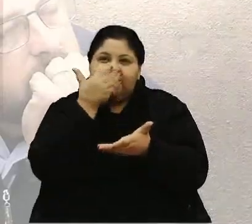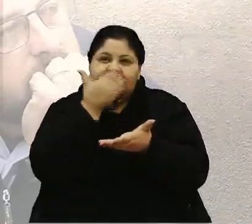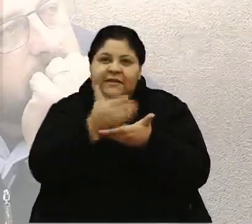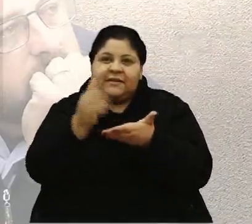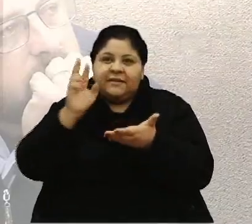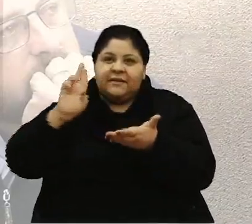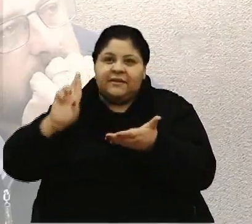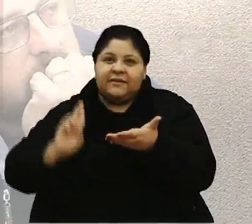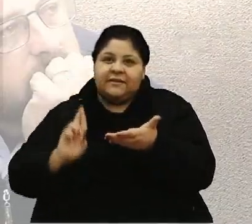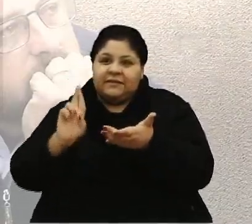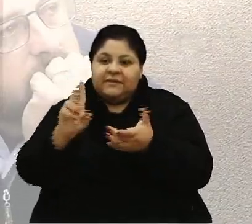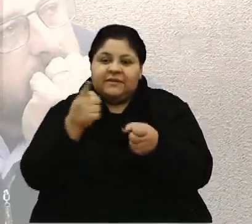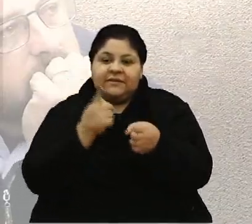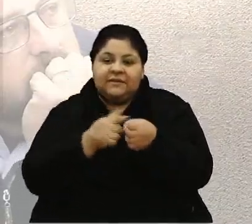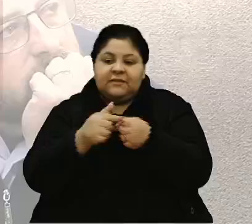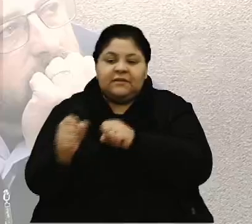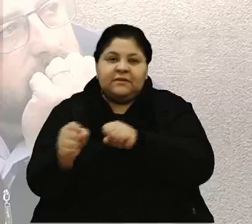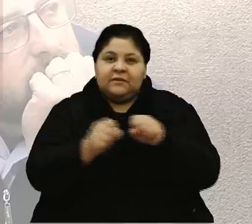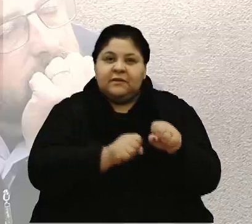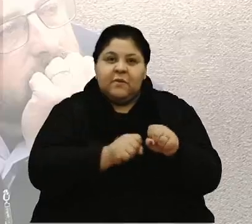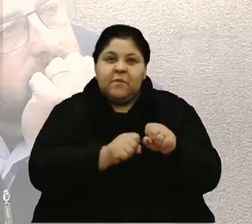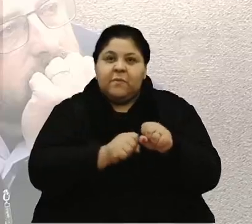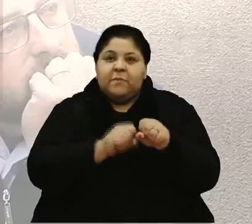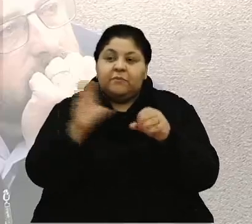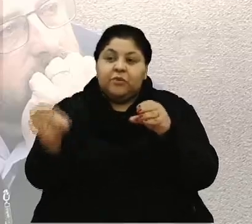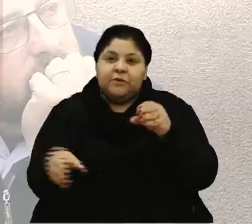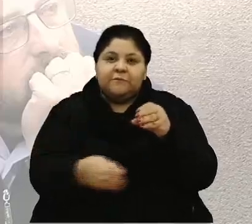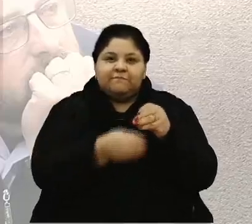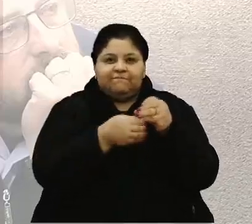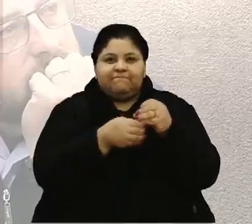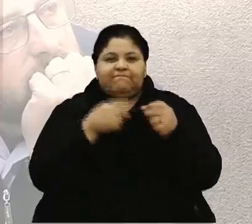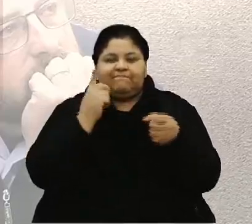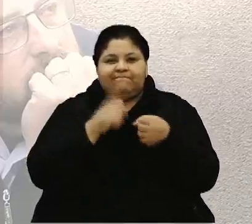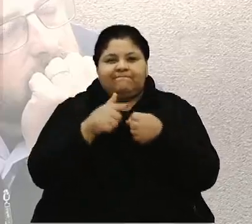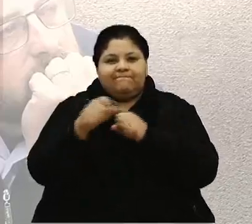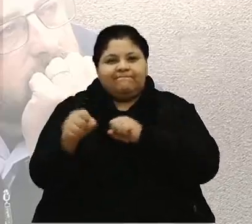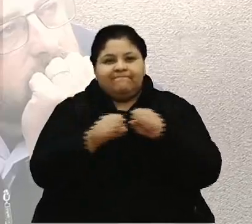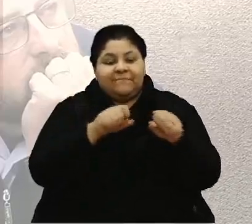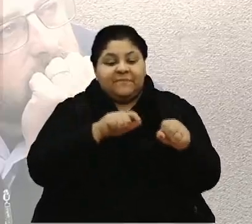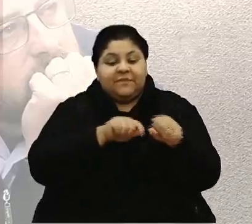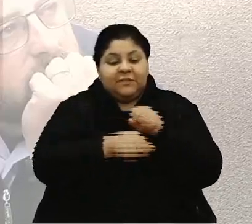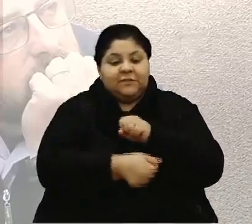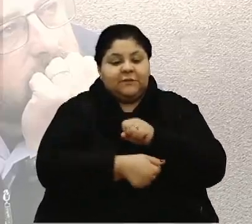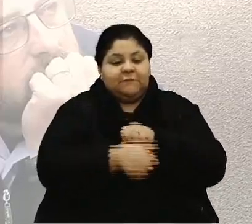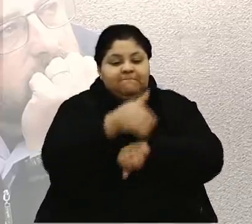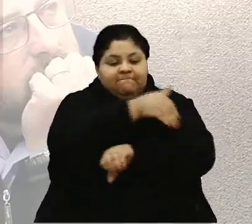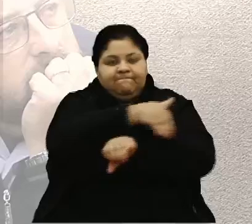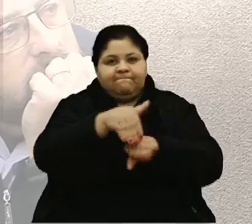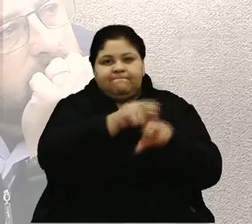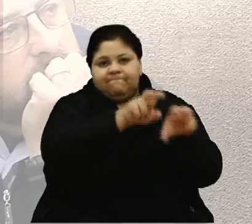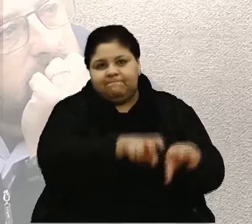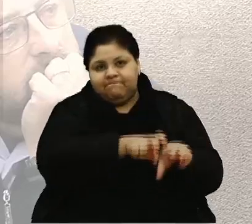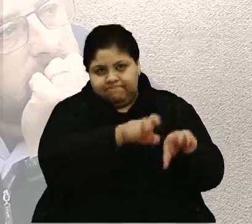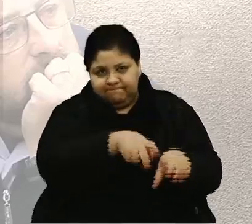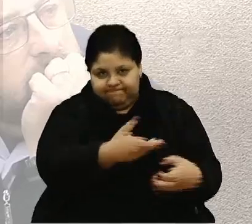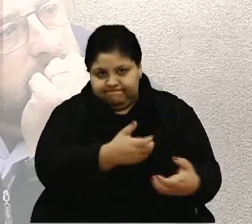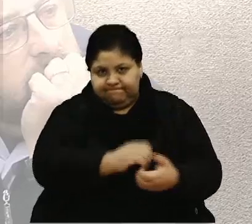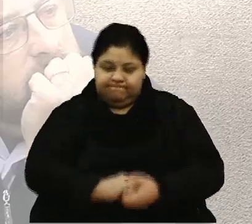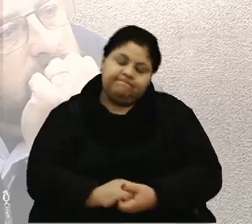cidade, onde poderiam vir emendas para que o município pudesse investir nas estradas do interior.